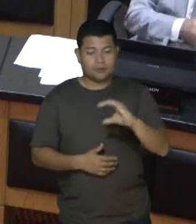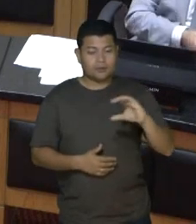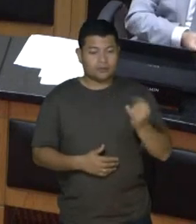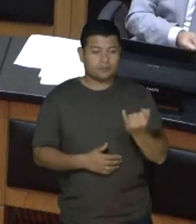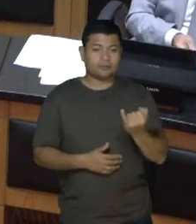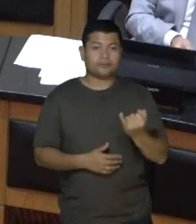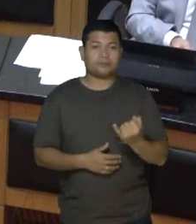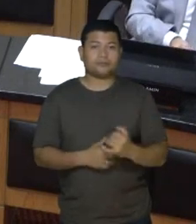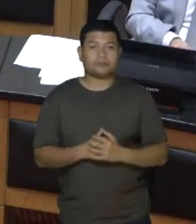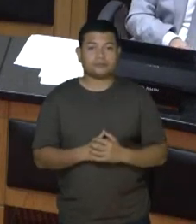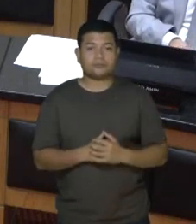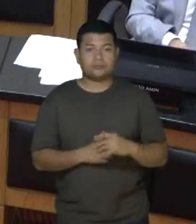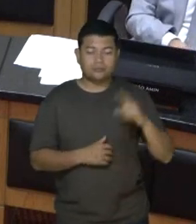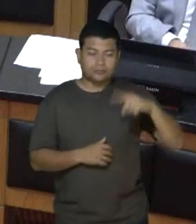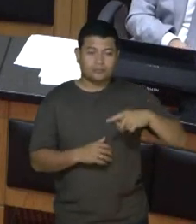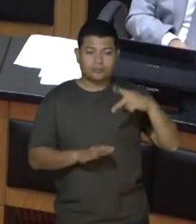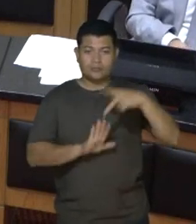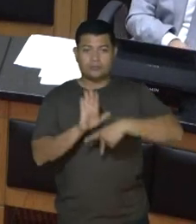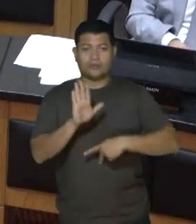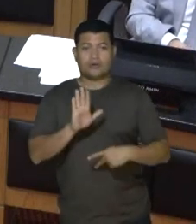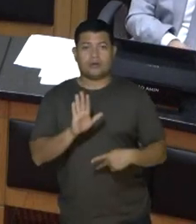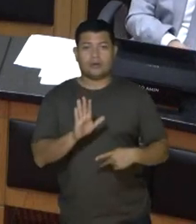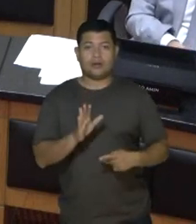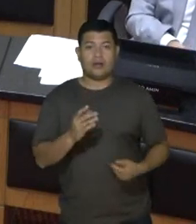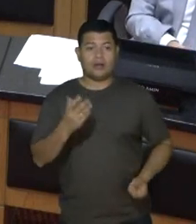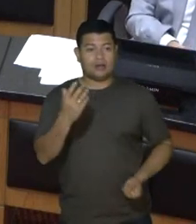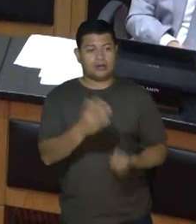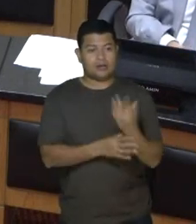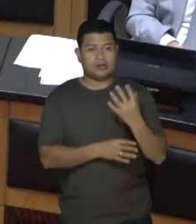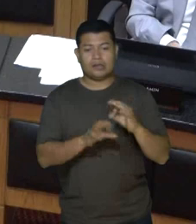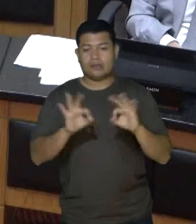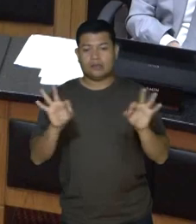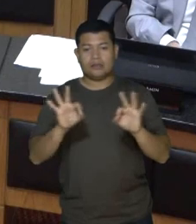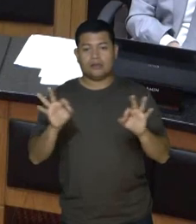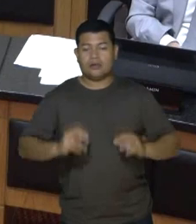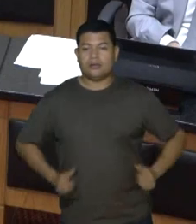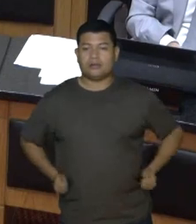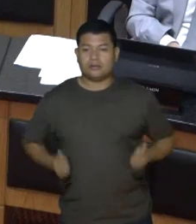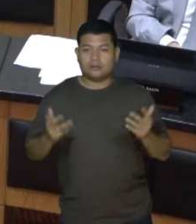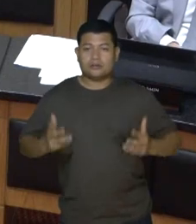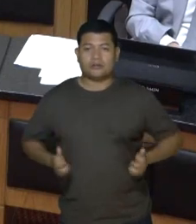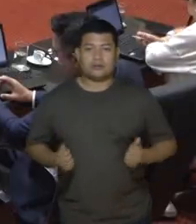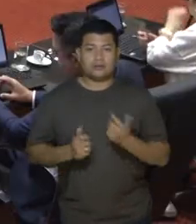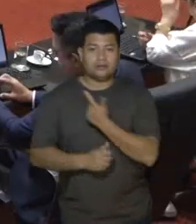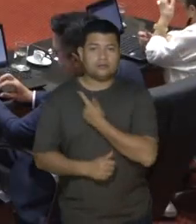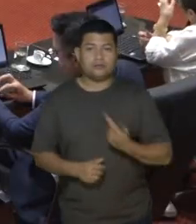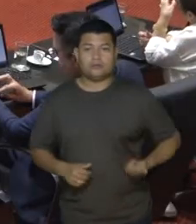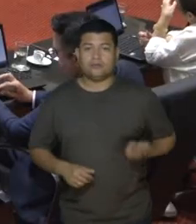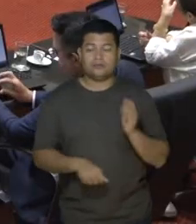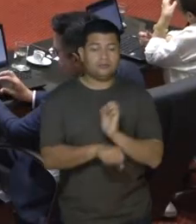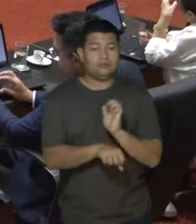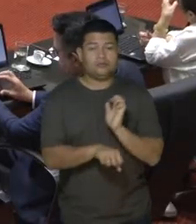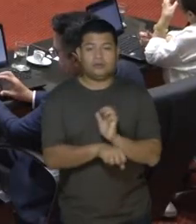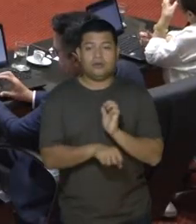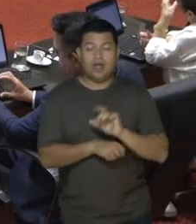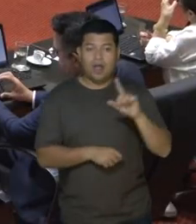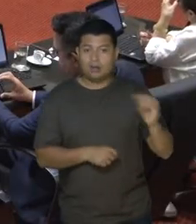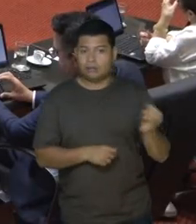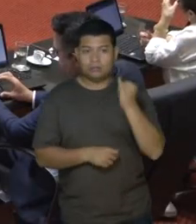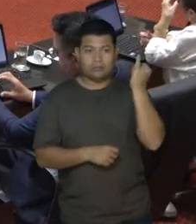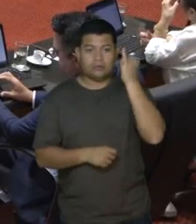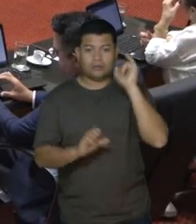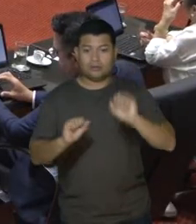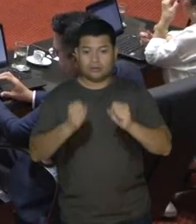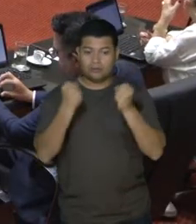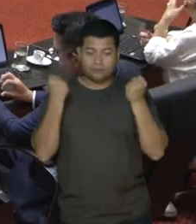e é um projeto que não cria nenhum ônus para o Estado, nenhuma despesa, é um projeto relevante para a defesa da